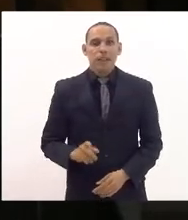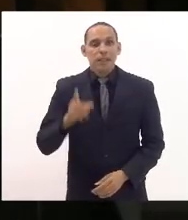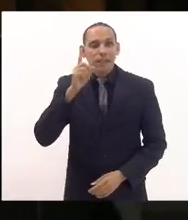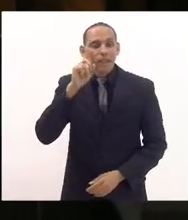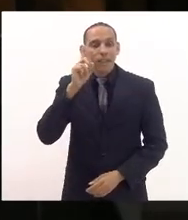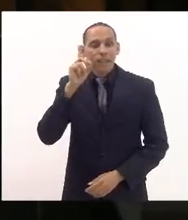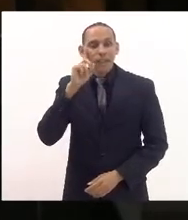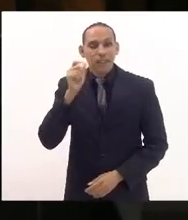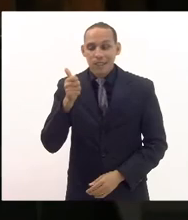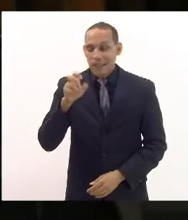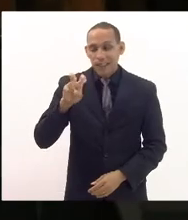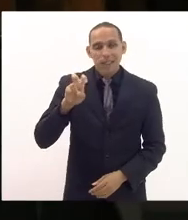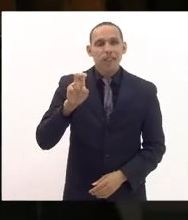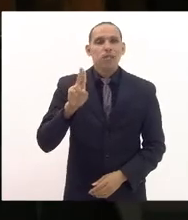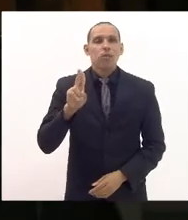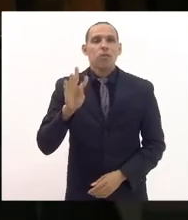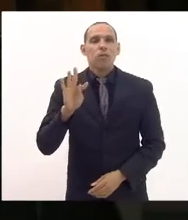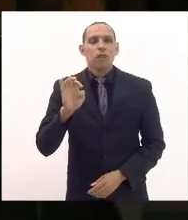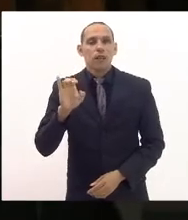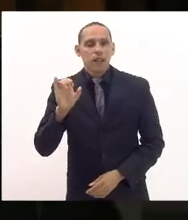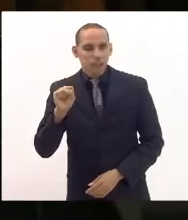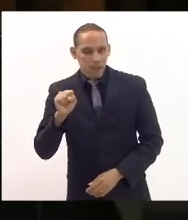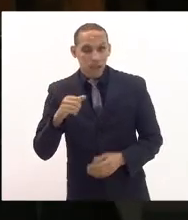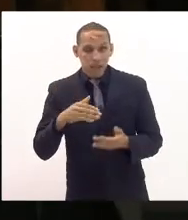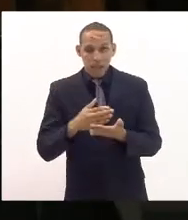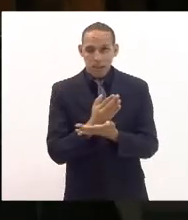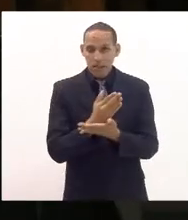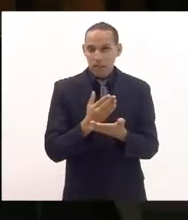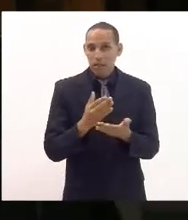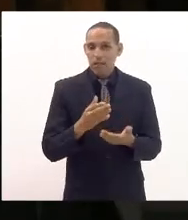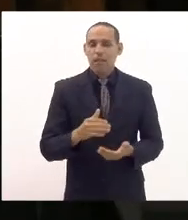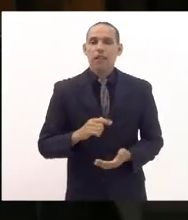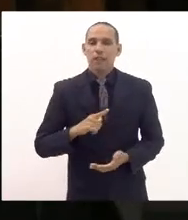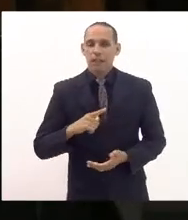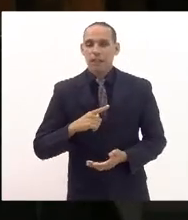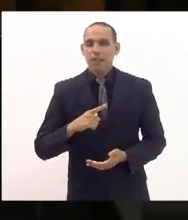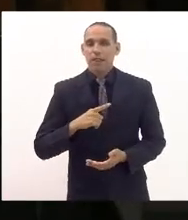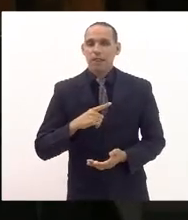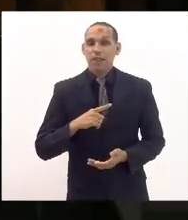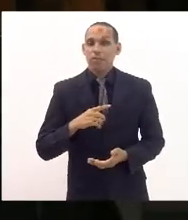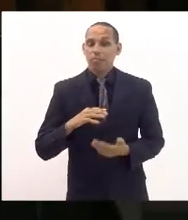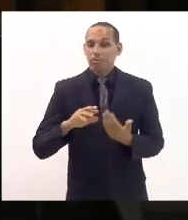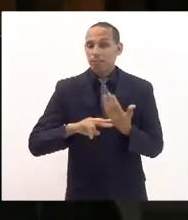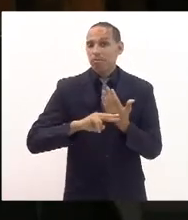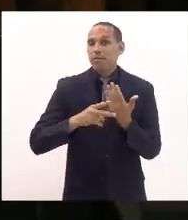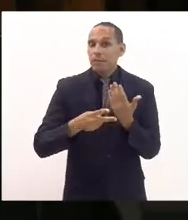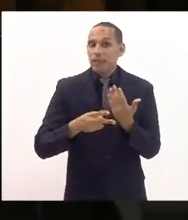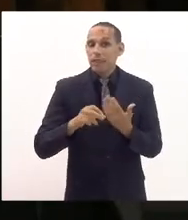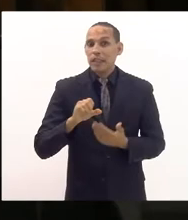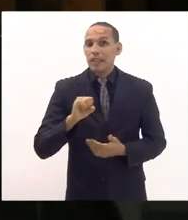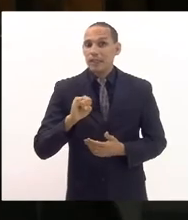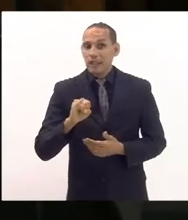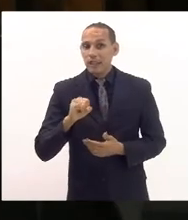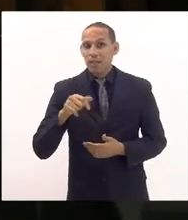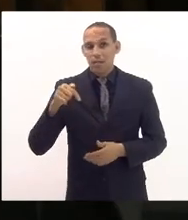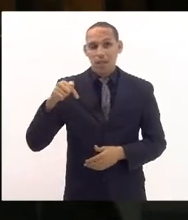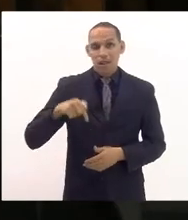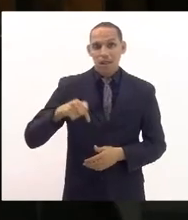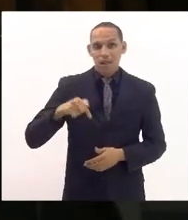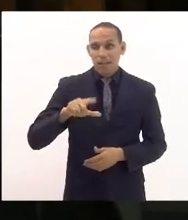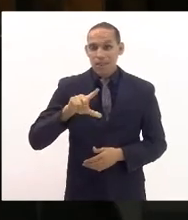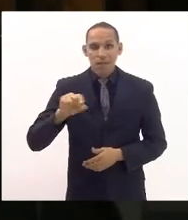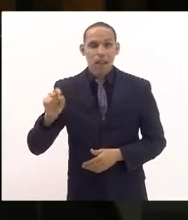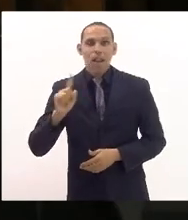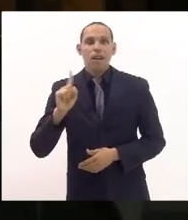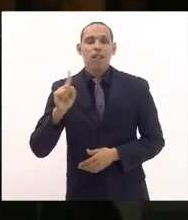dias úteis para sancionar os por via de consequência Se não sair daqui